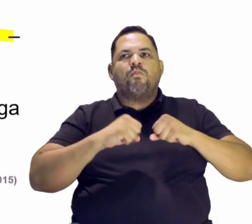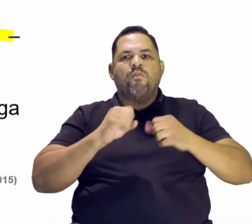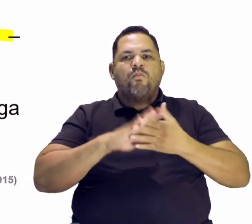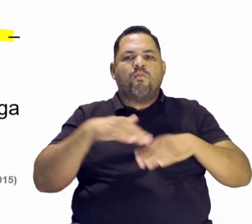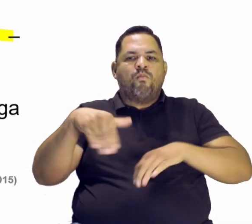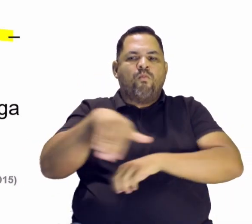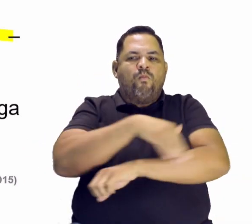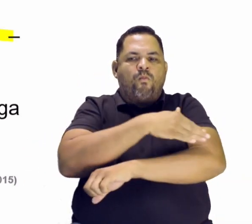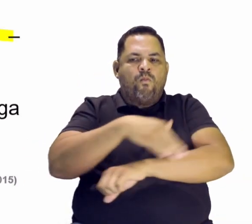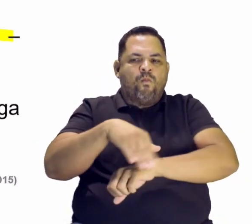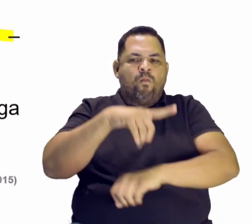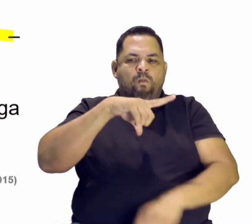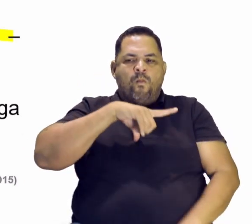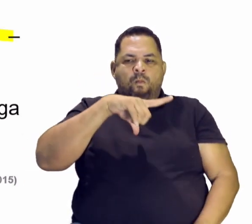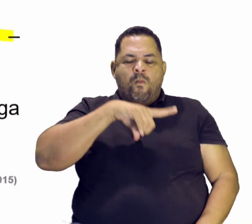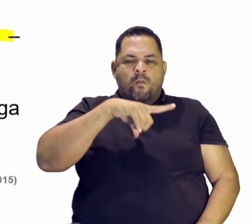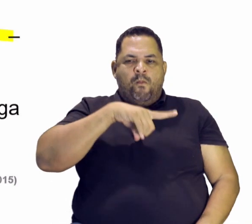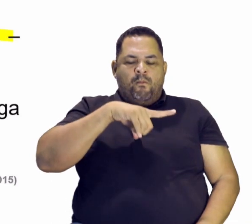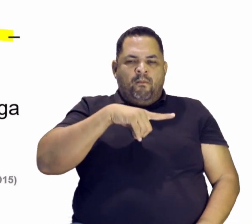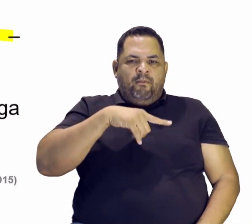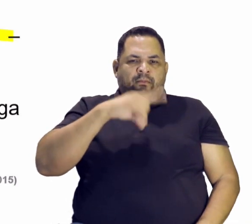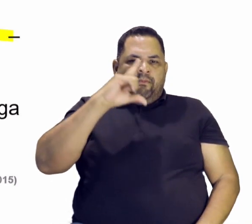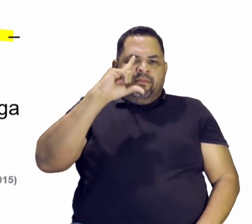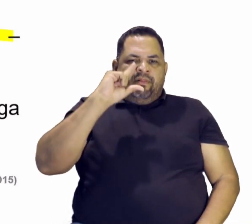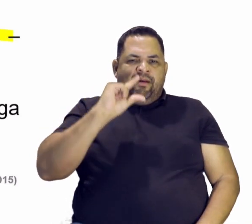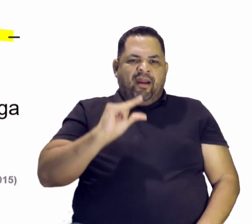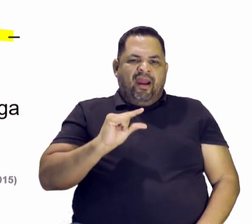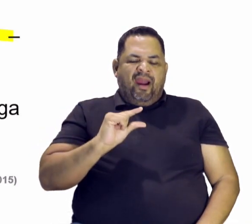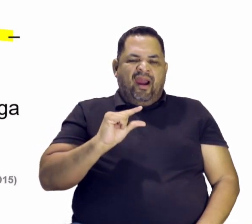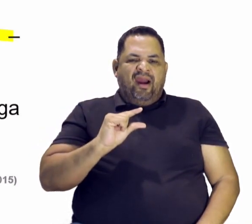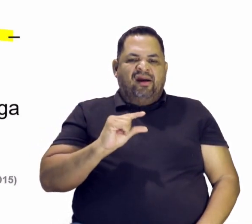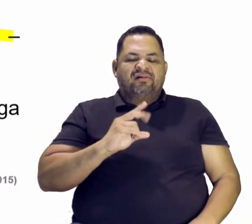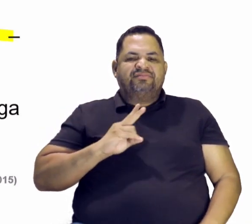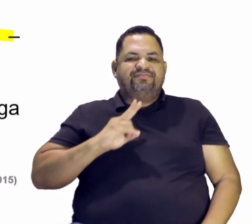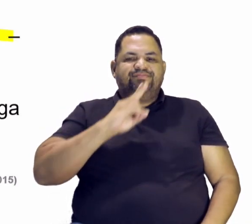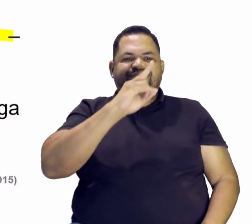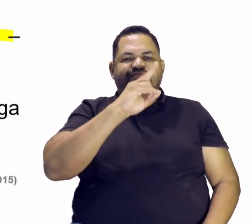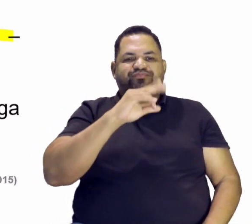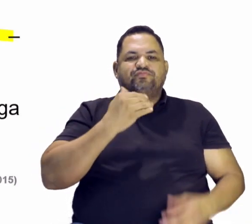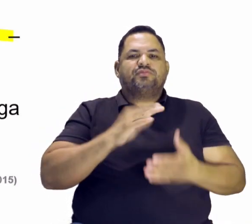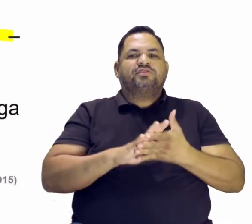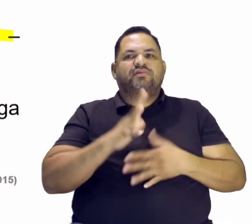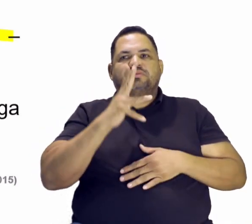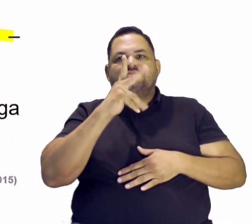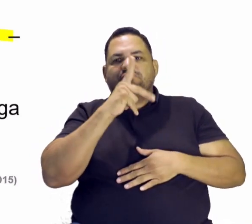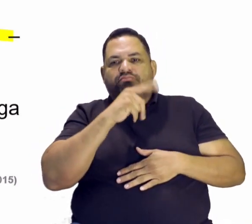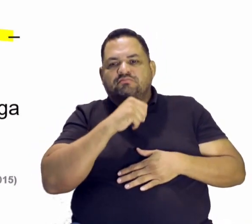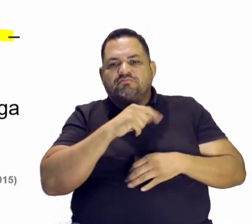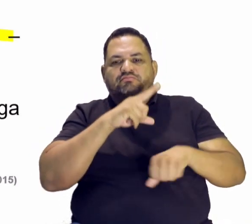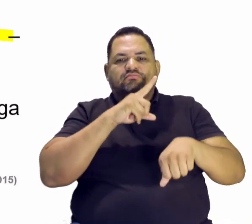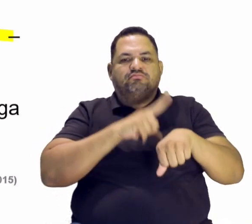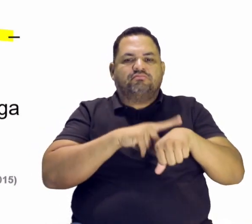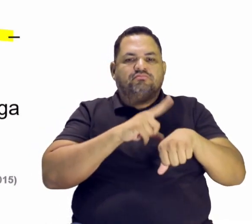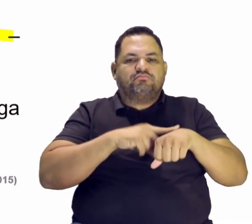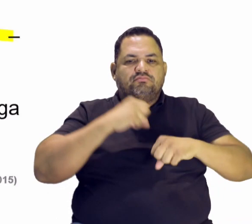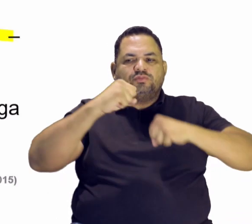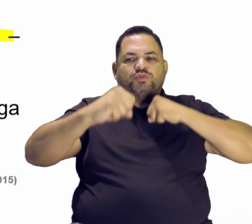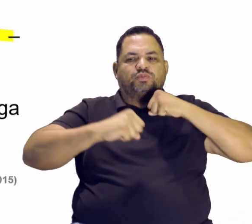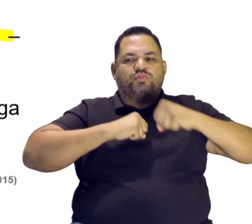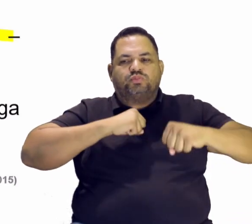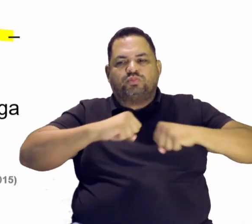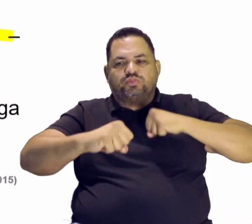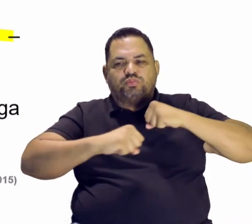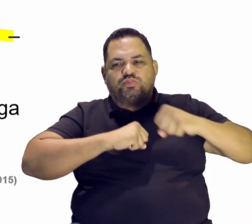ele vai ter menos produção de força, porque ele vai ter que resistir por muito mais tempo nessa corrida, né? Sei lá,